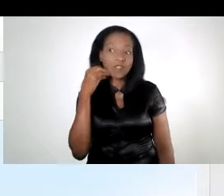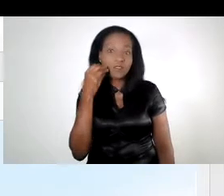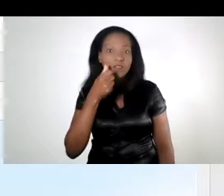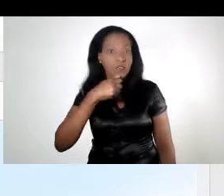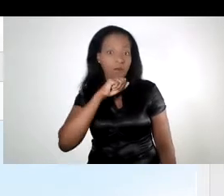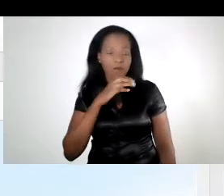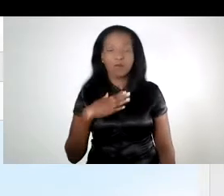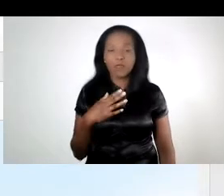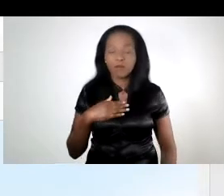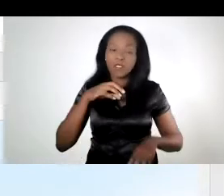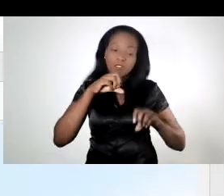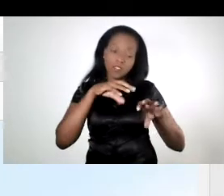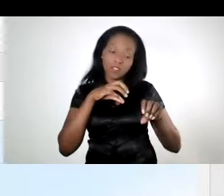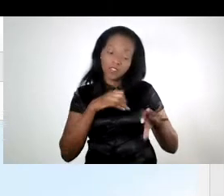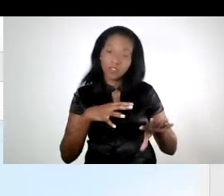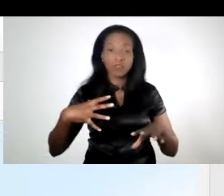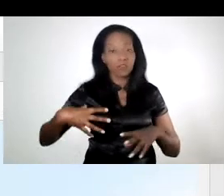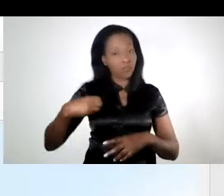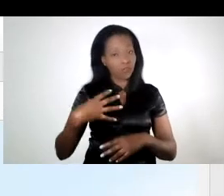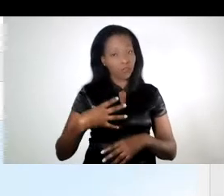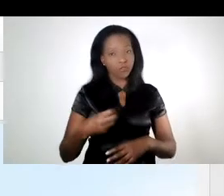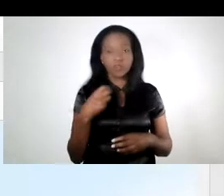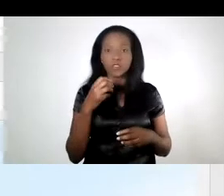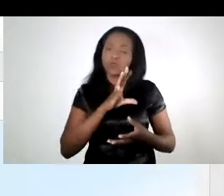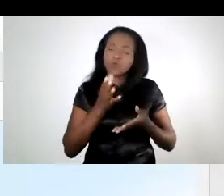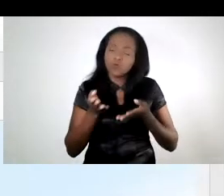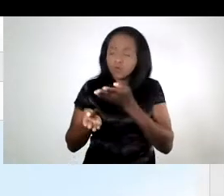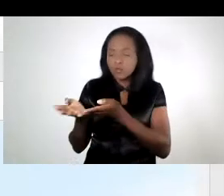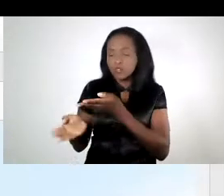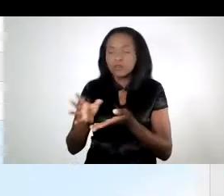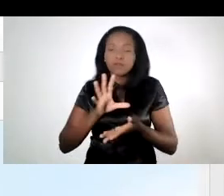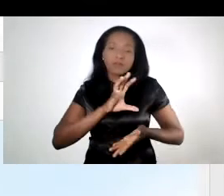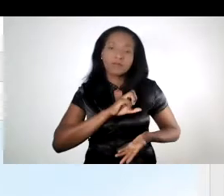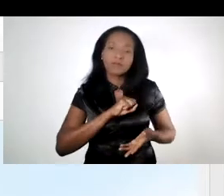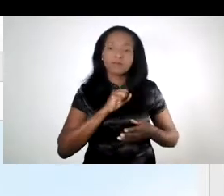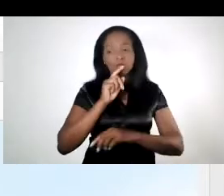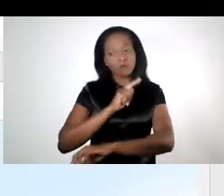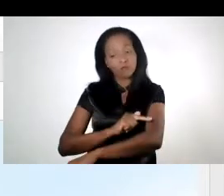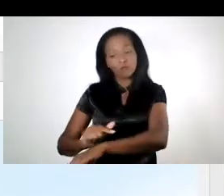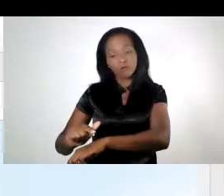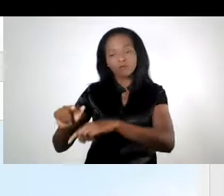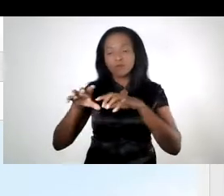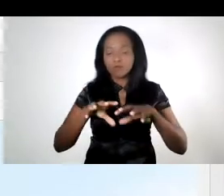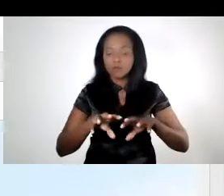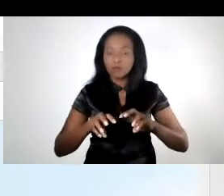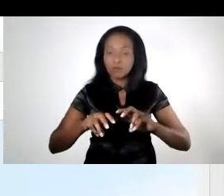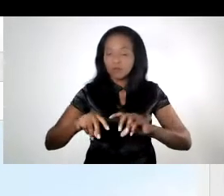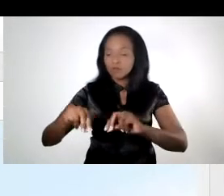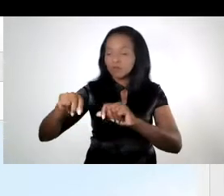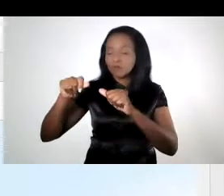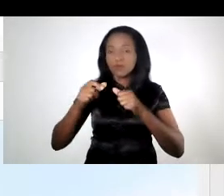a cuidar, a amar e a respeitar a terra, as nascentes, a flora,